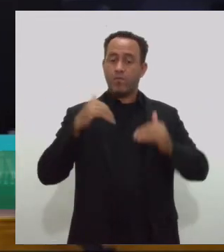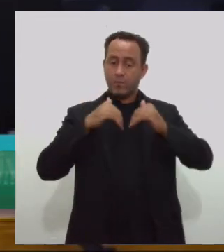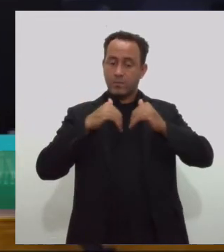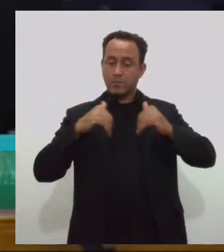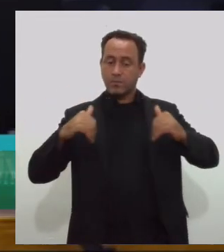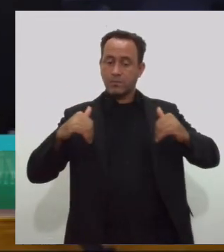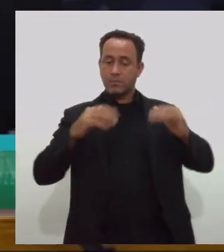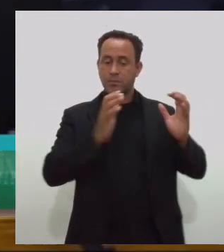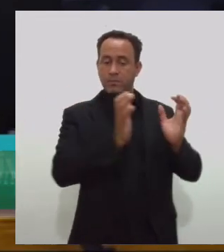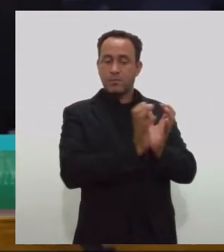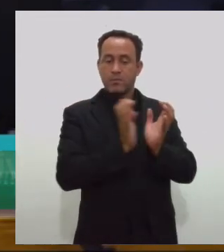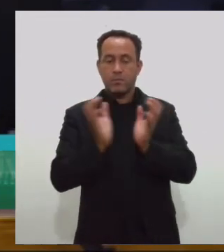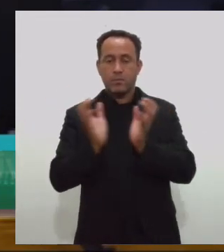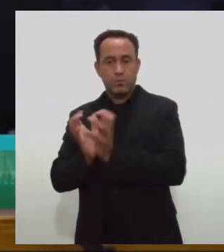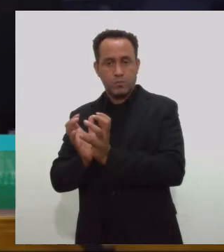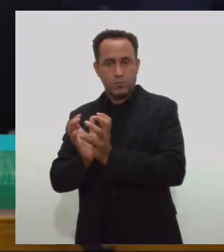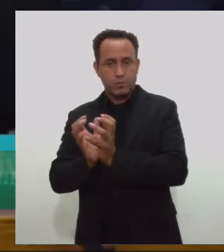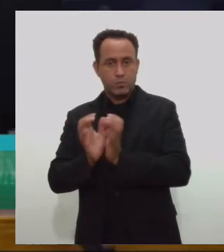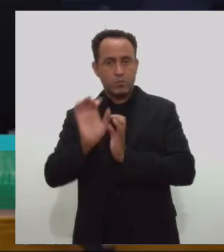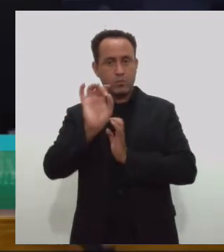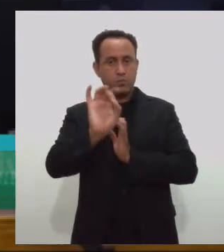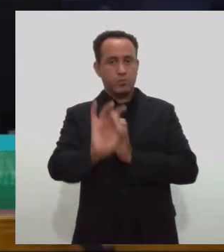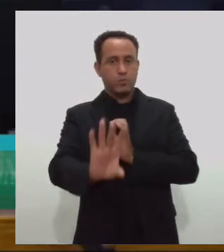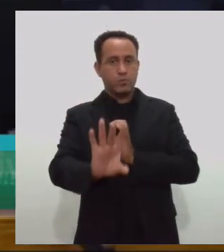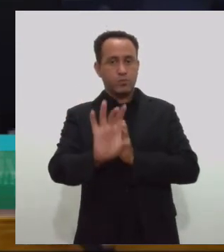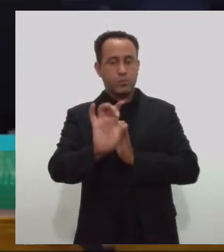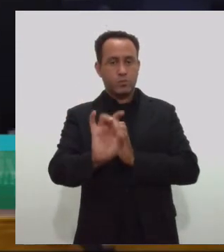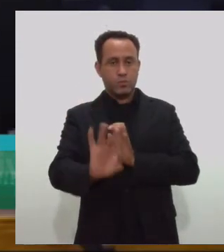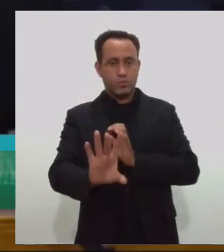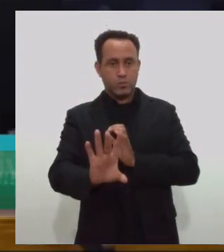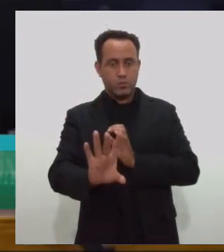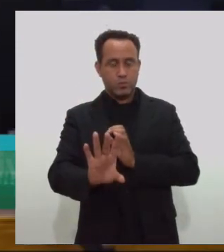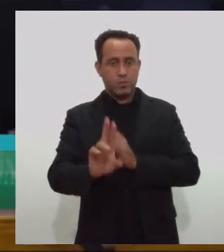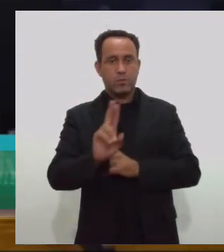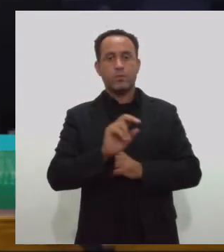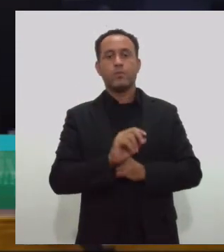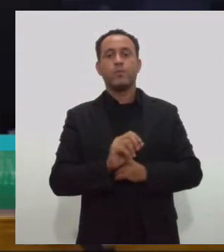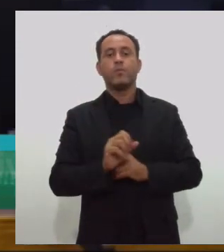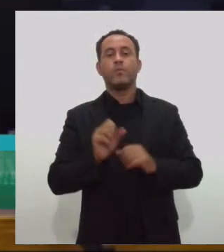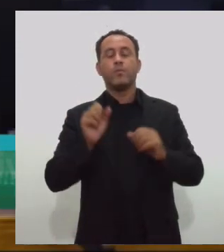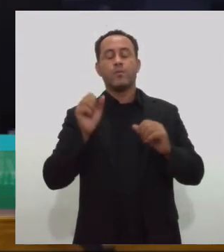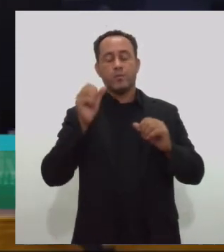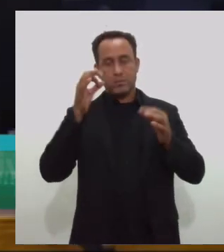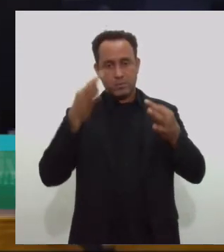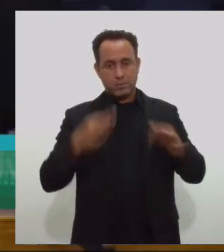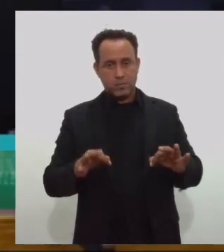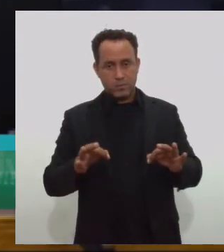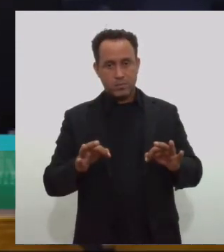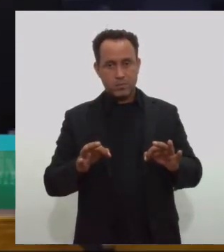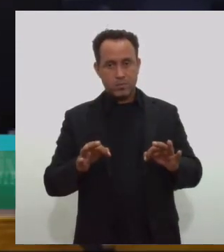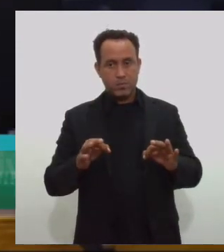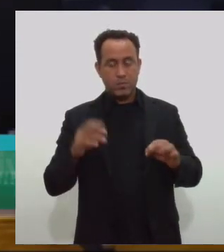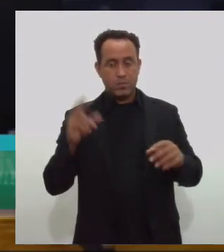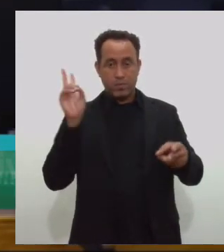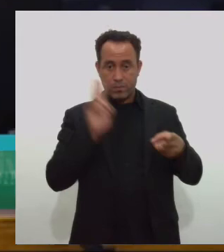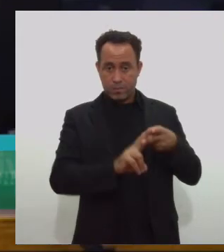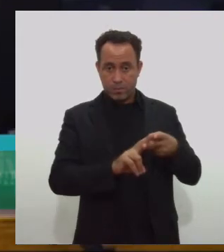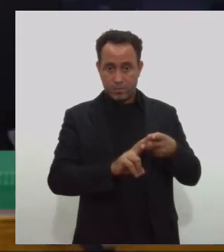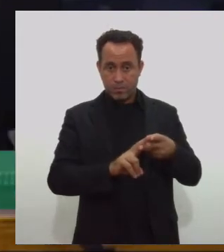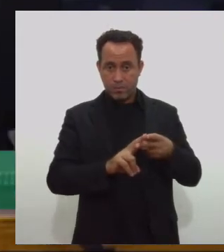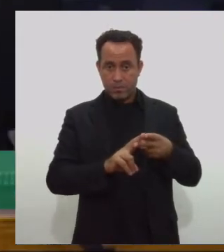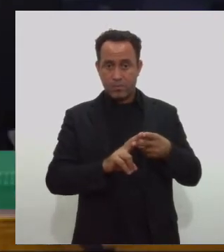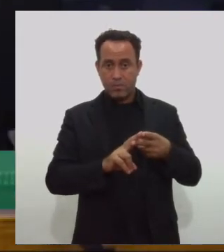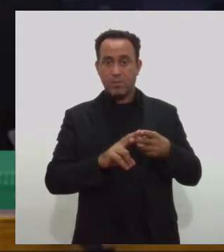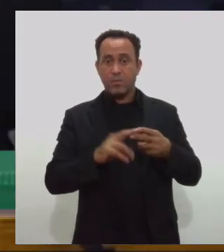joio do trigo. Somente será improbidade quem agir para lesar efetivamente o